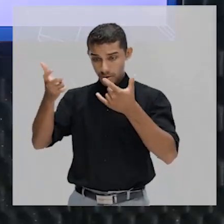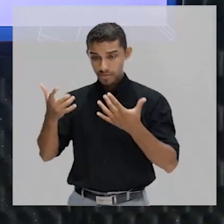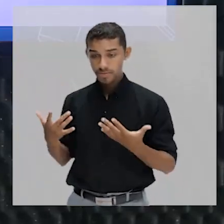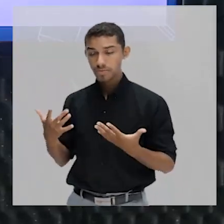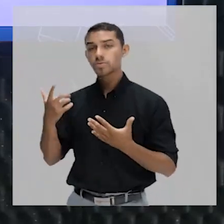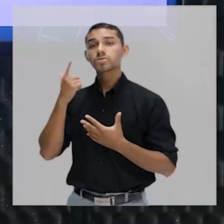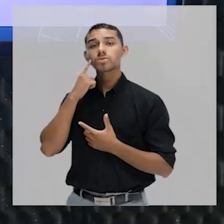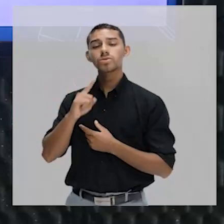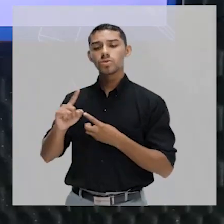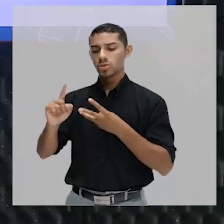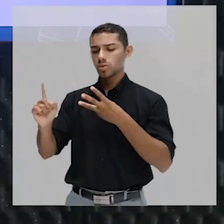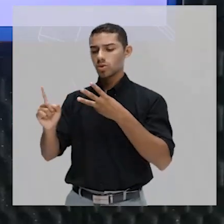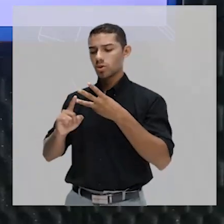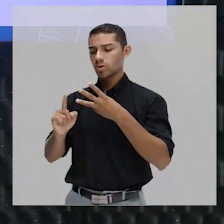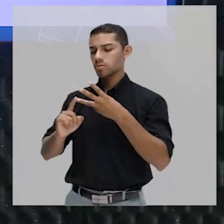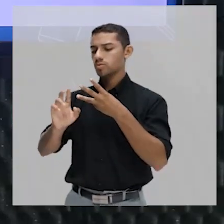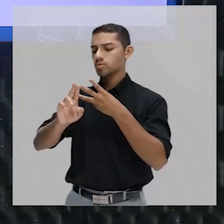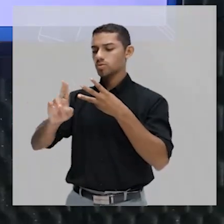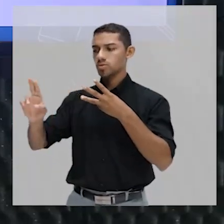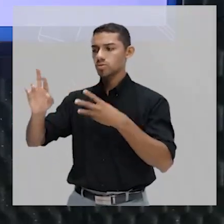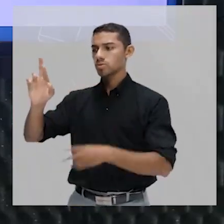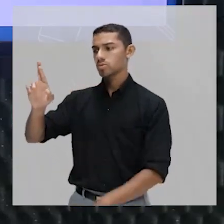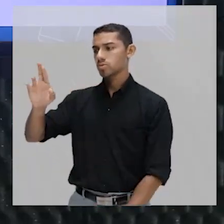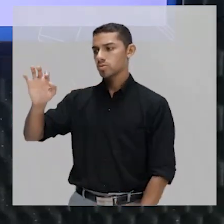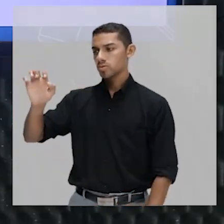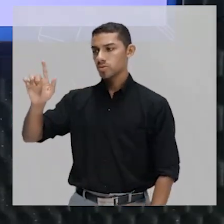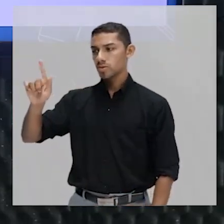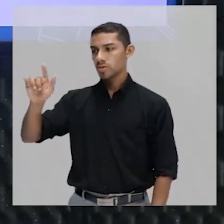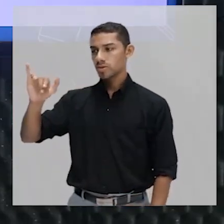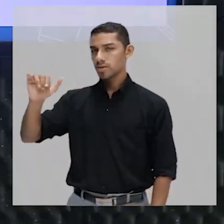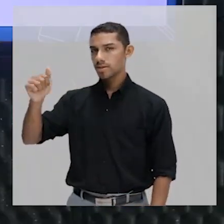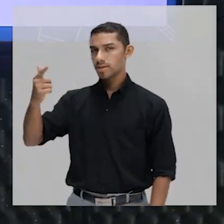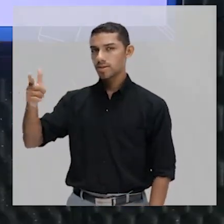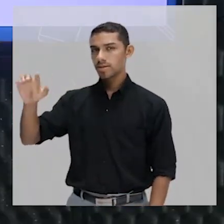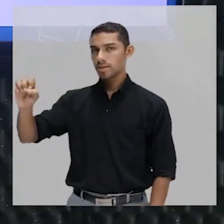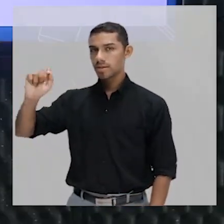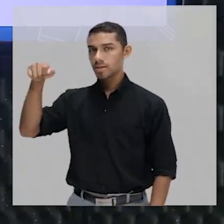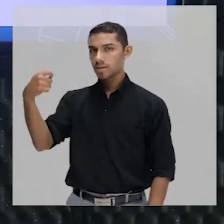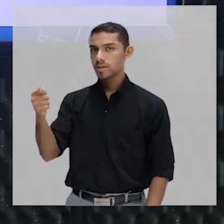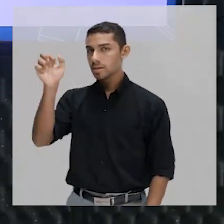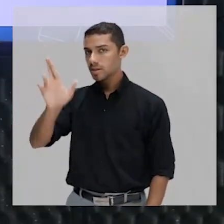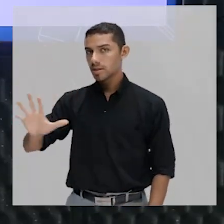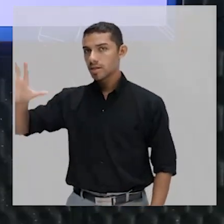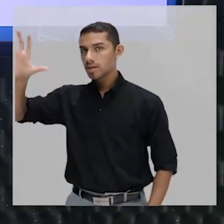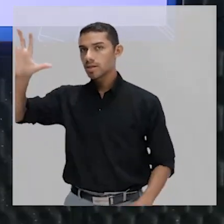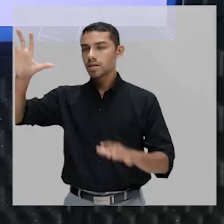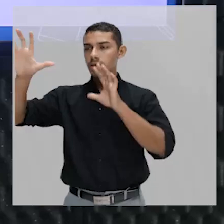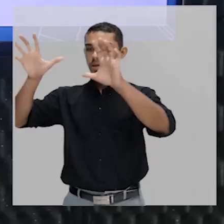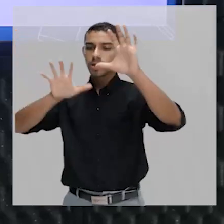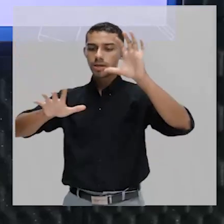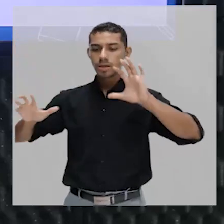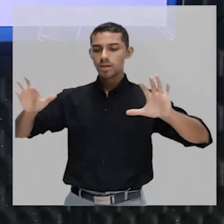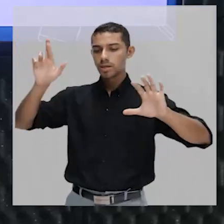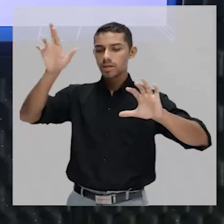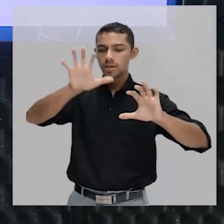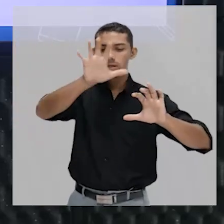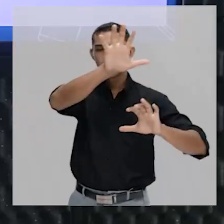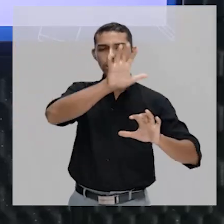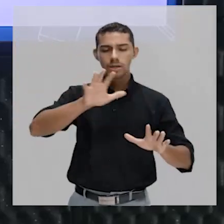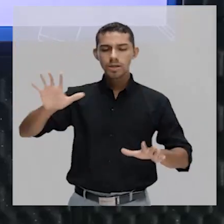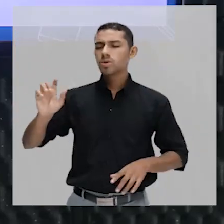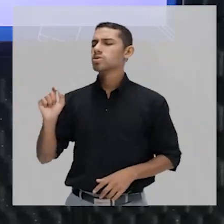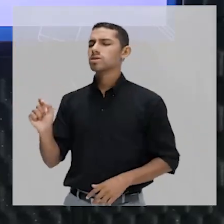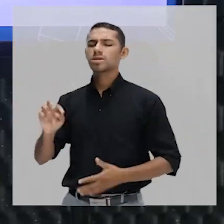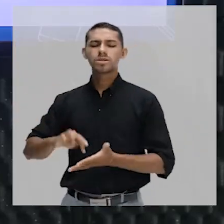ele é muito utilizado na geografia. Inclusive, nós temos aí assuntos específicos, regionalização do Brasil, regionalização do mundo. Eu, cara, meu Deus, o que é